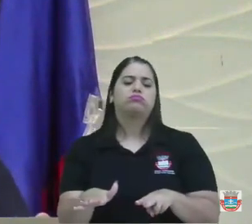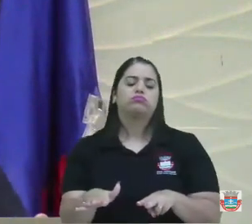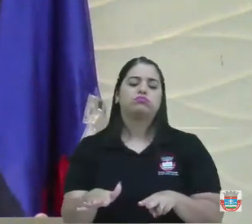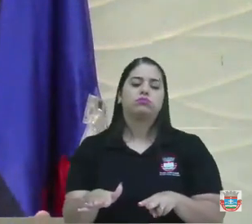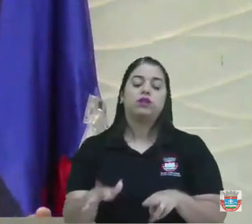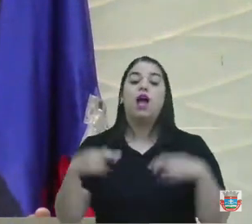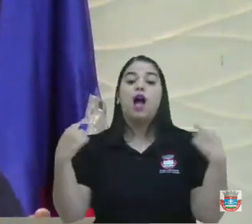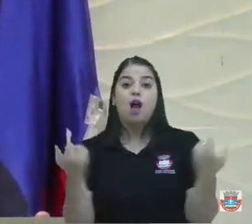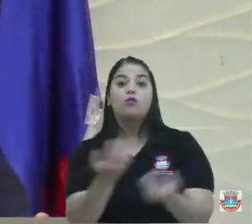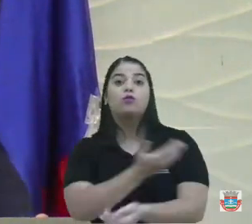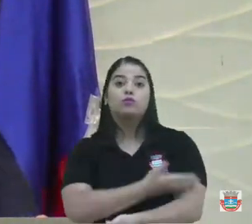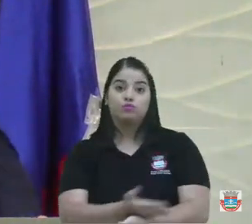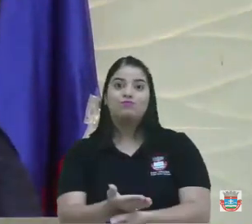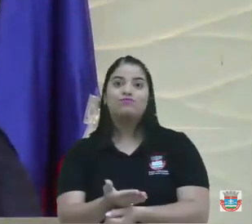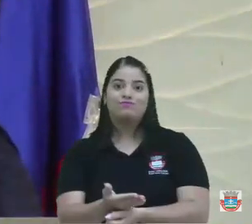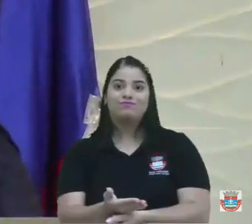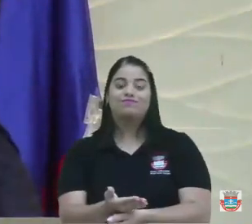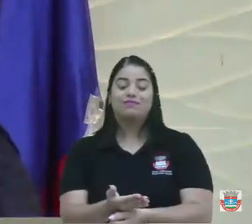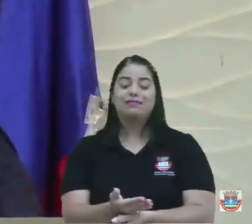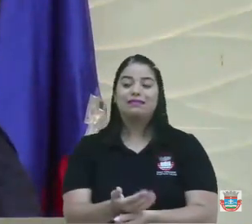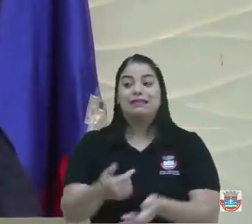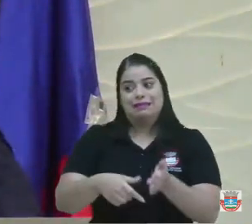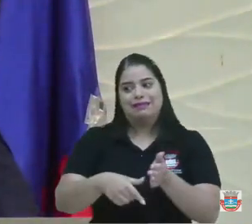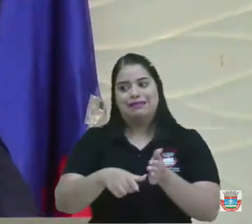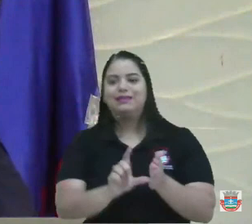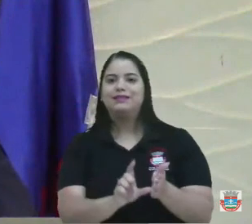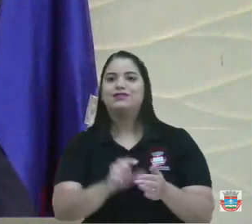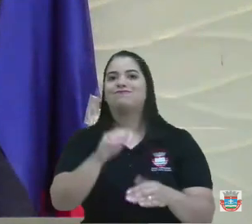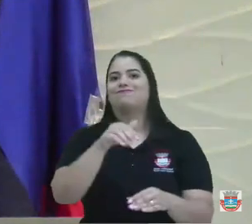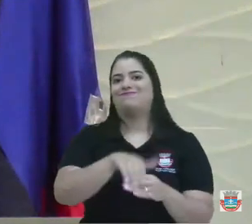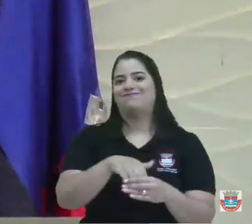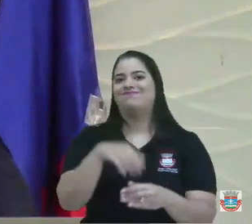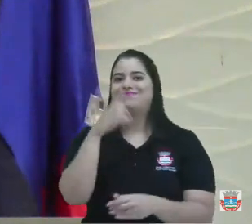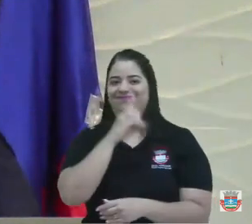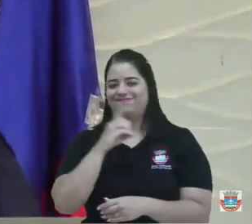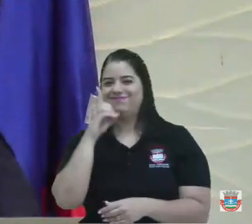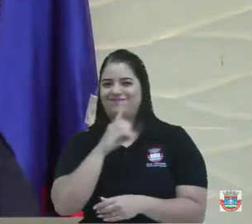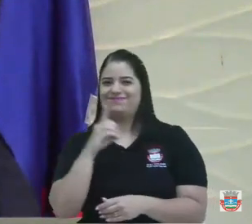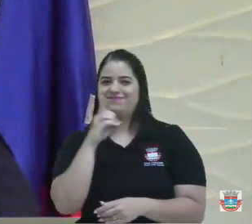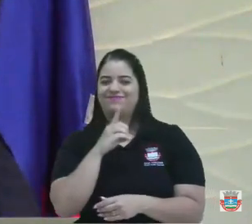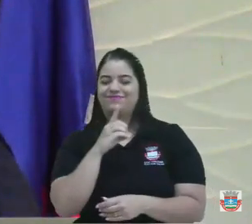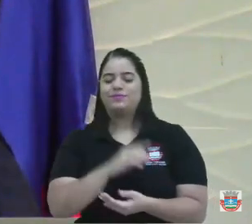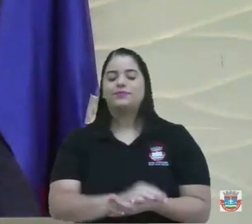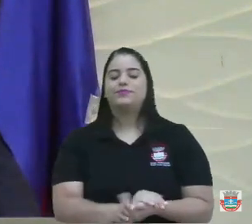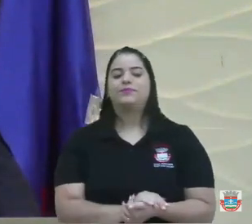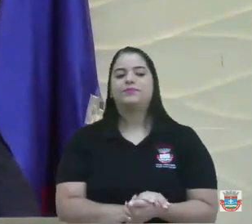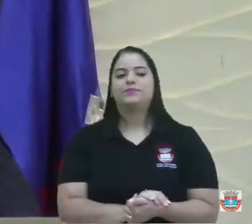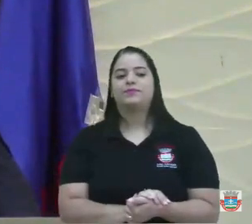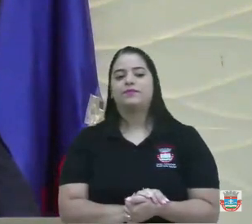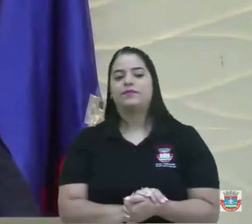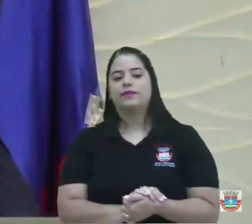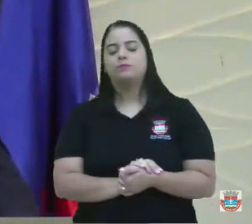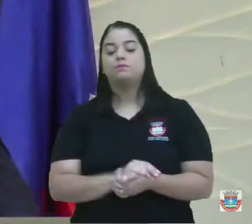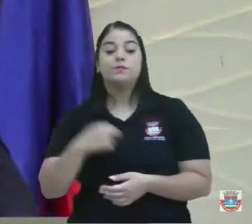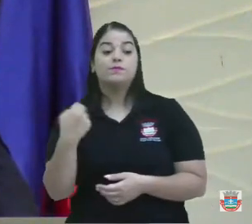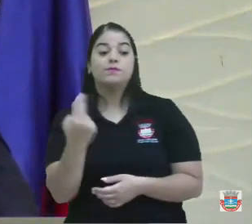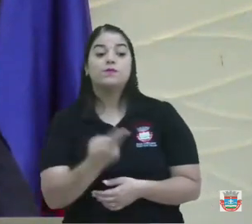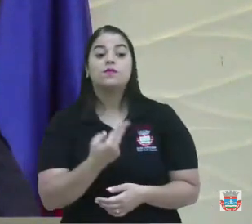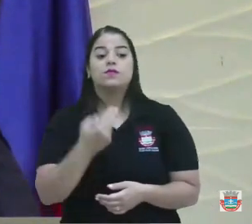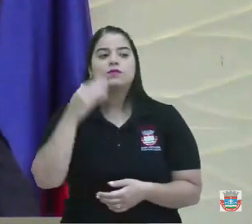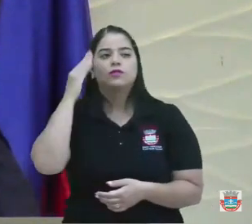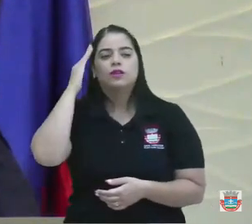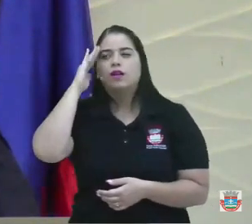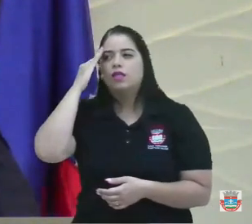última antes do processo eleitoral de domingo, no segundo turno das eleições. E a gente